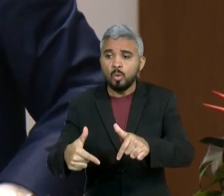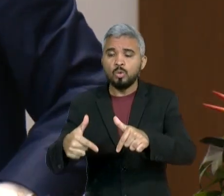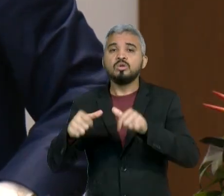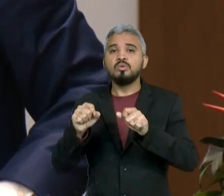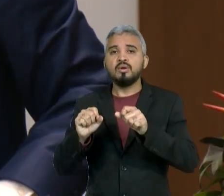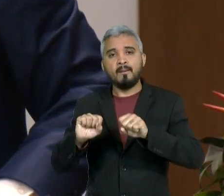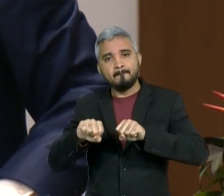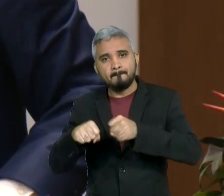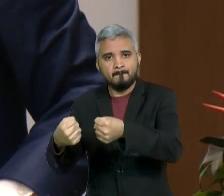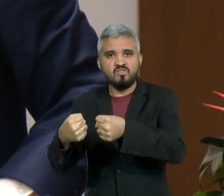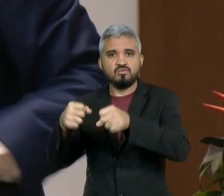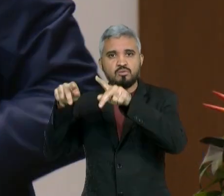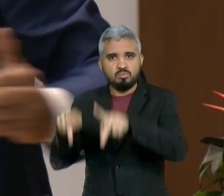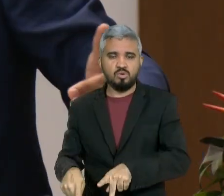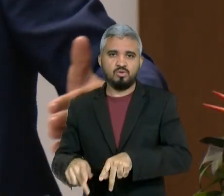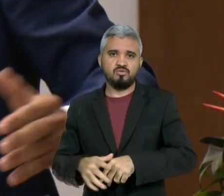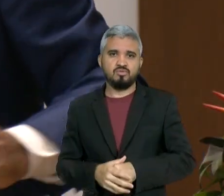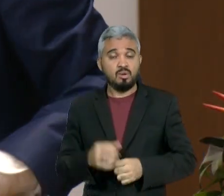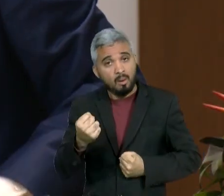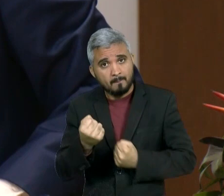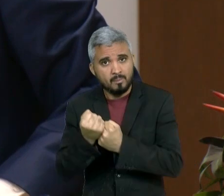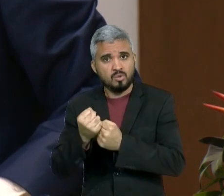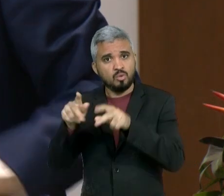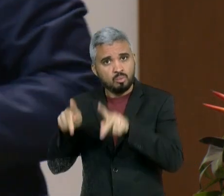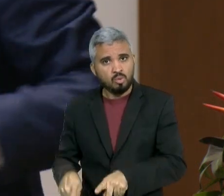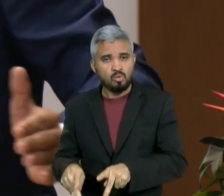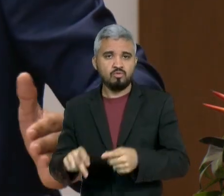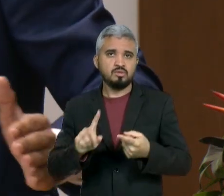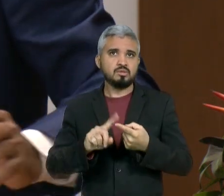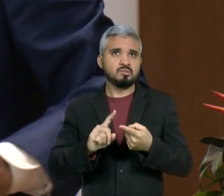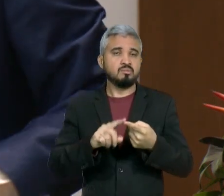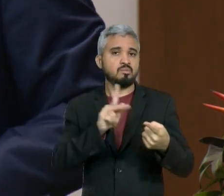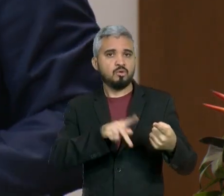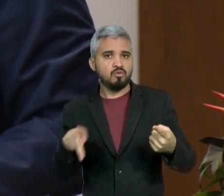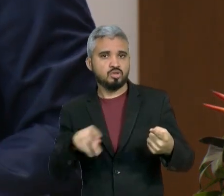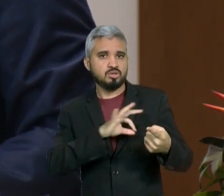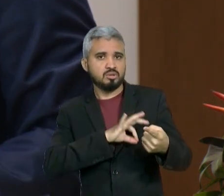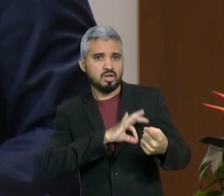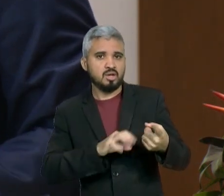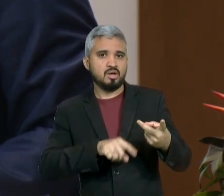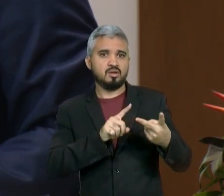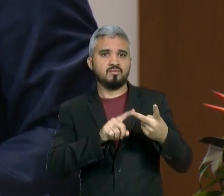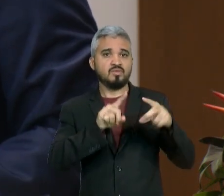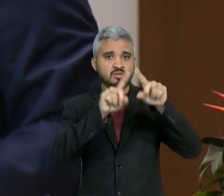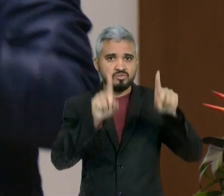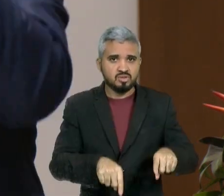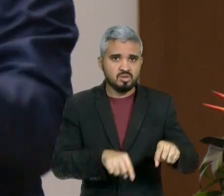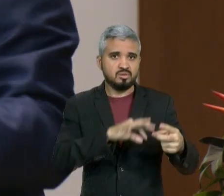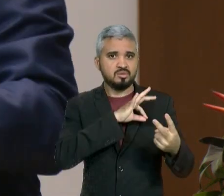população. Como reajuste dos professores, reajuste dos servidores,